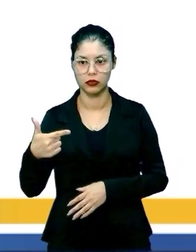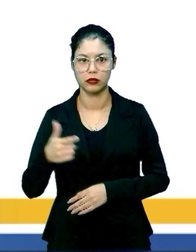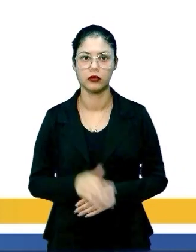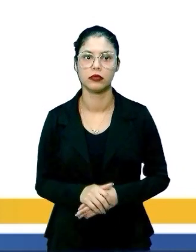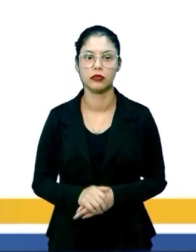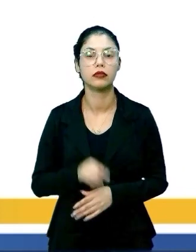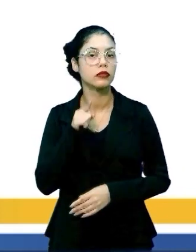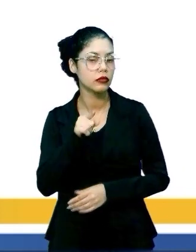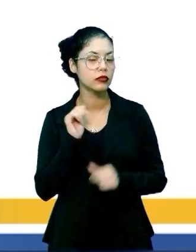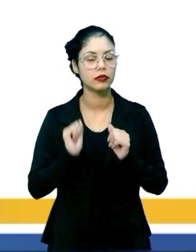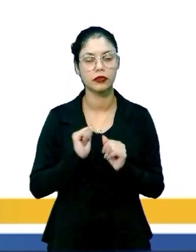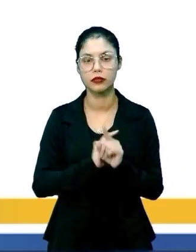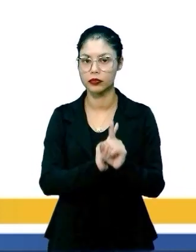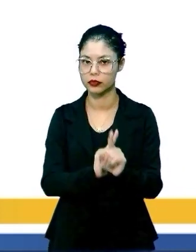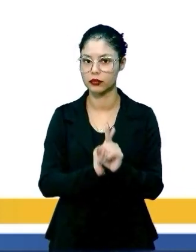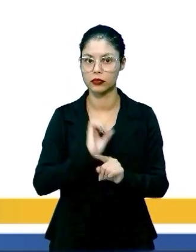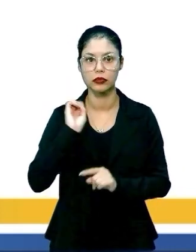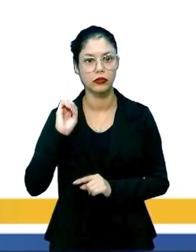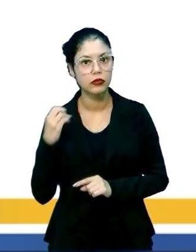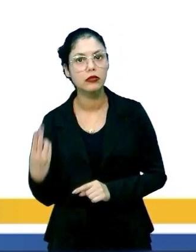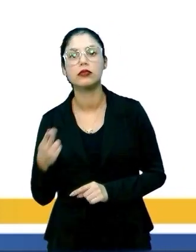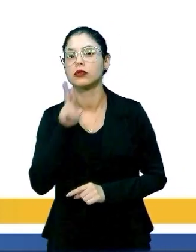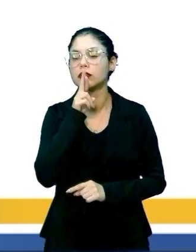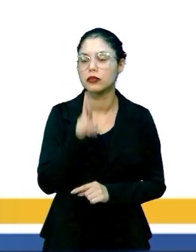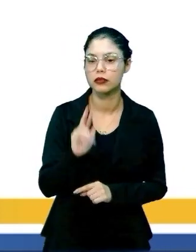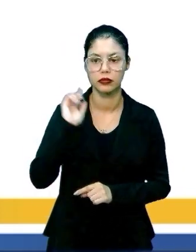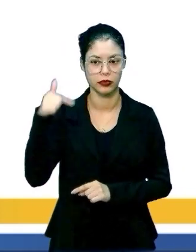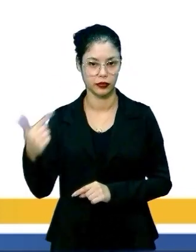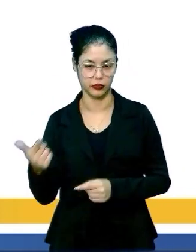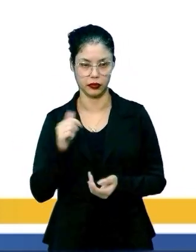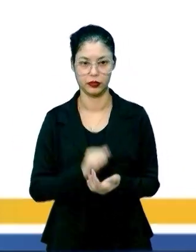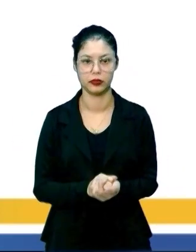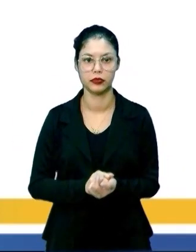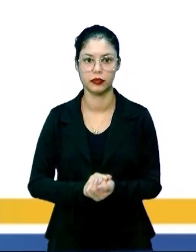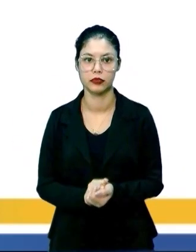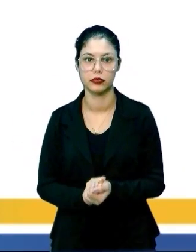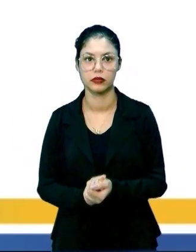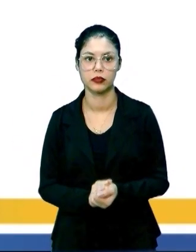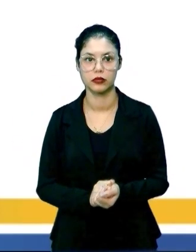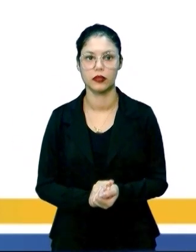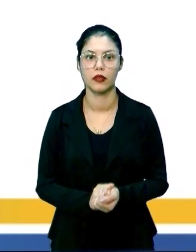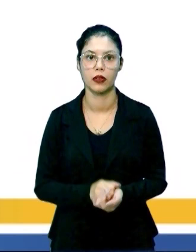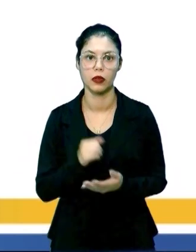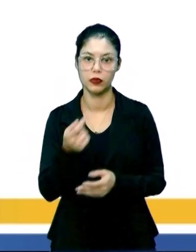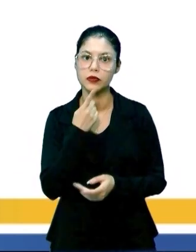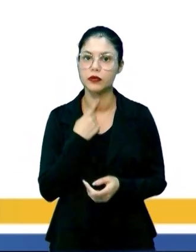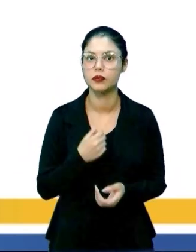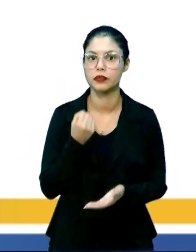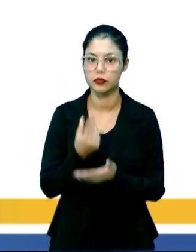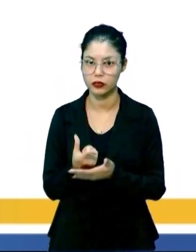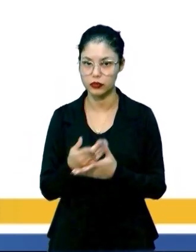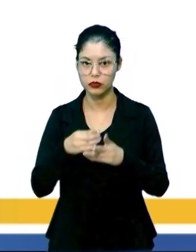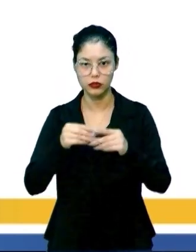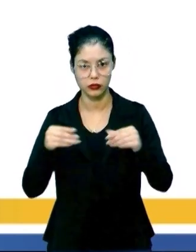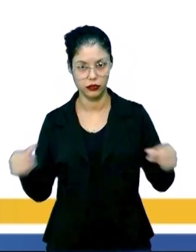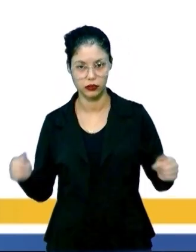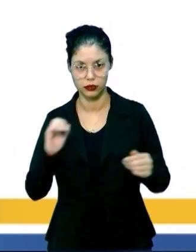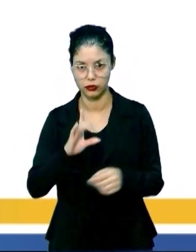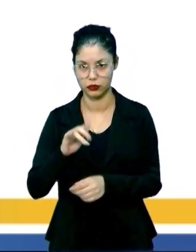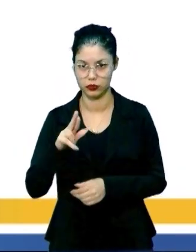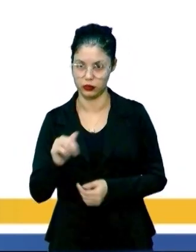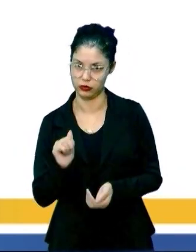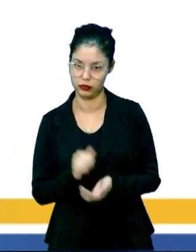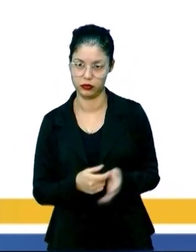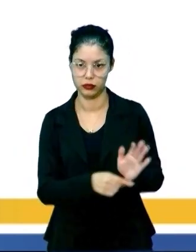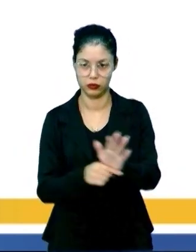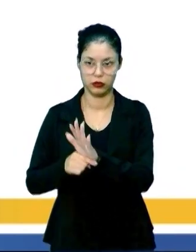72, e você pode acompanhar ou resolver depois. Vamos lá. Arthur deseja comprar um terreno de